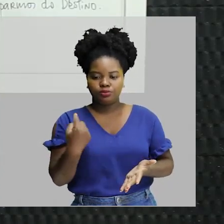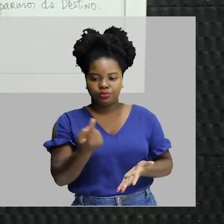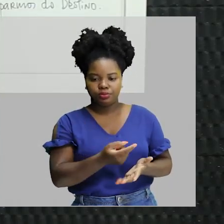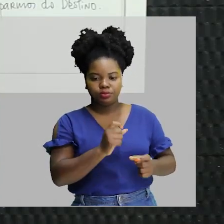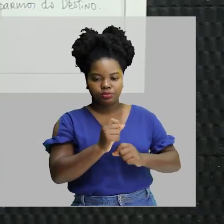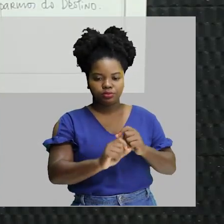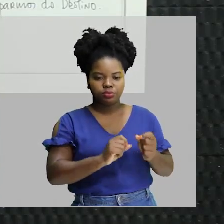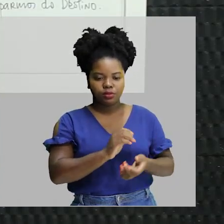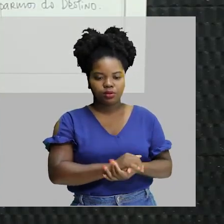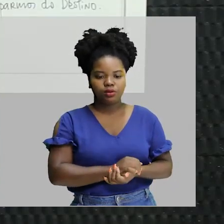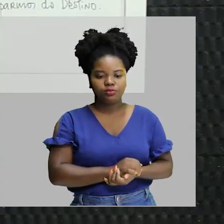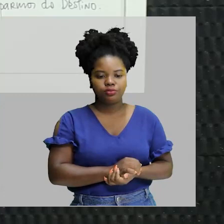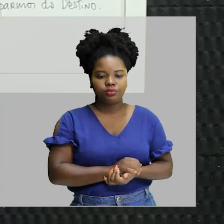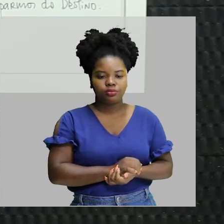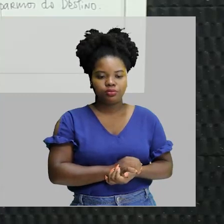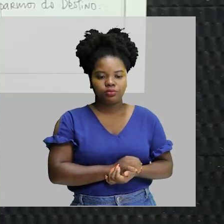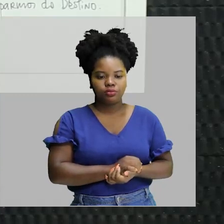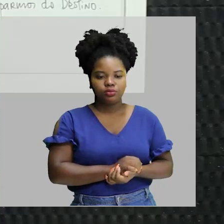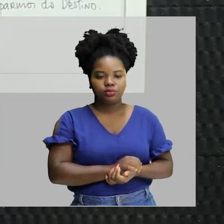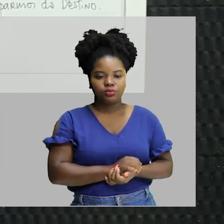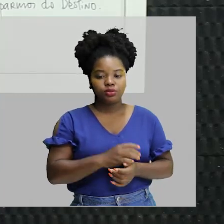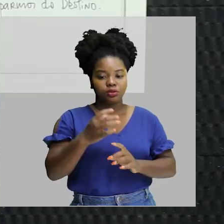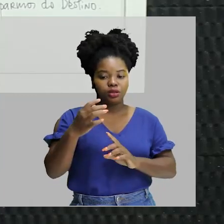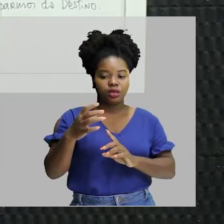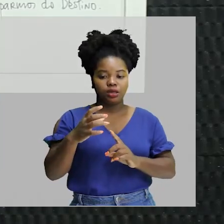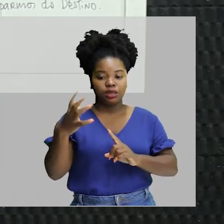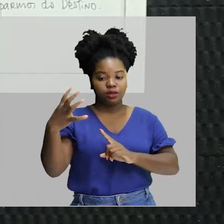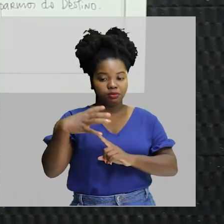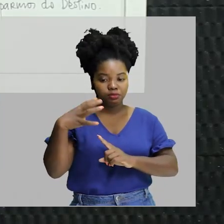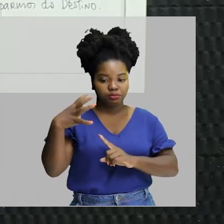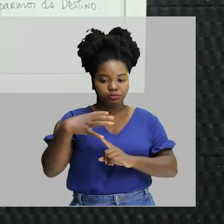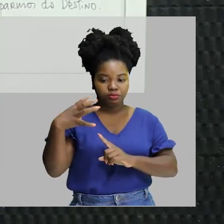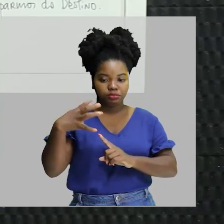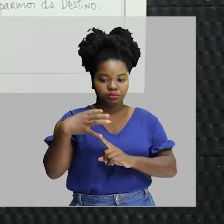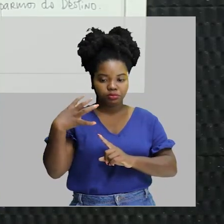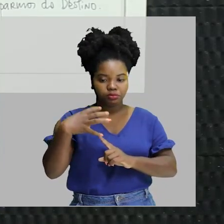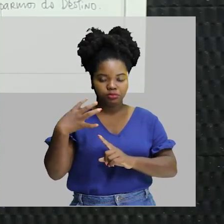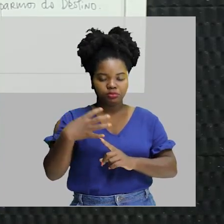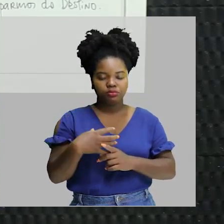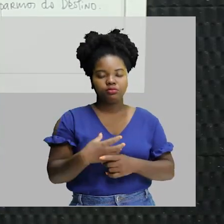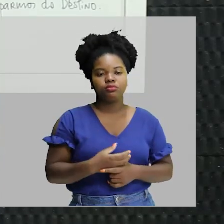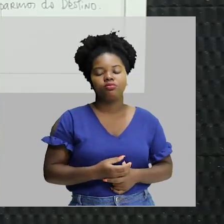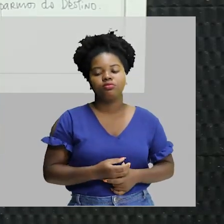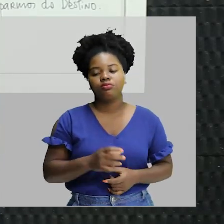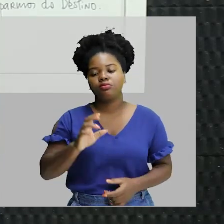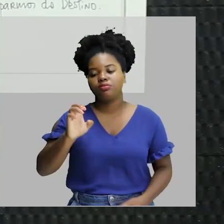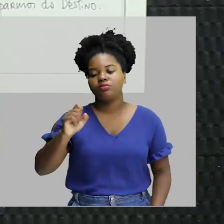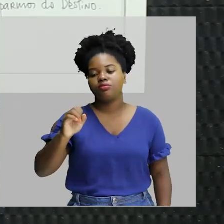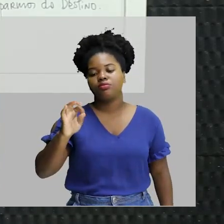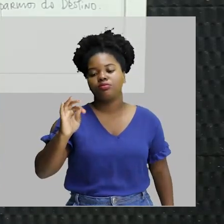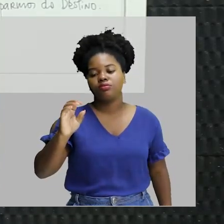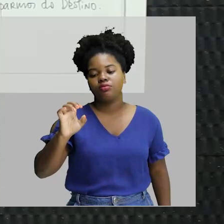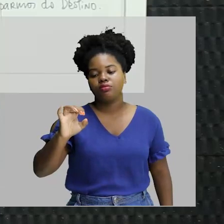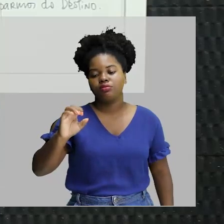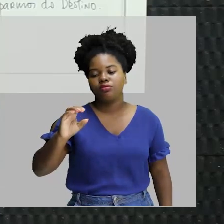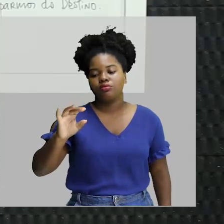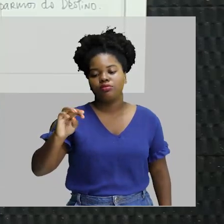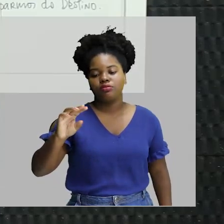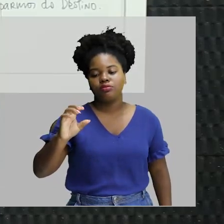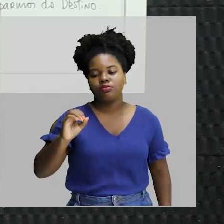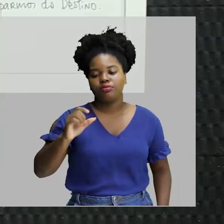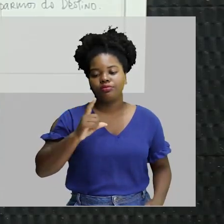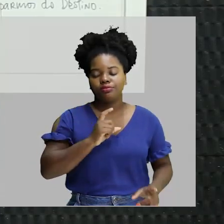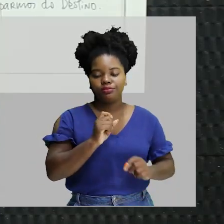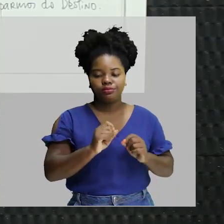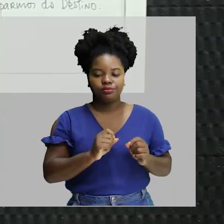e não um autor. É muito importante que você perceba que no estoicismo nós temos esse lado